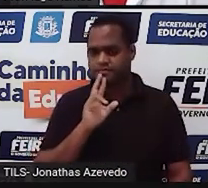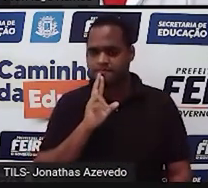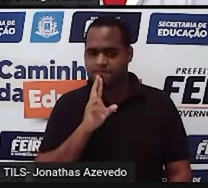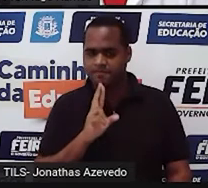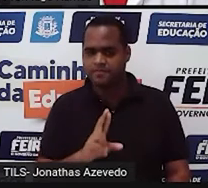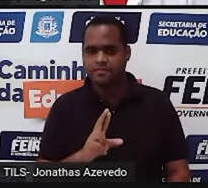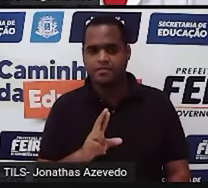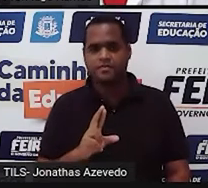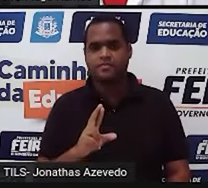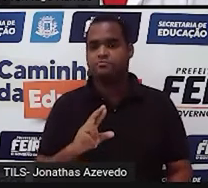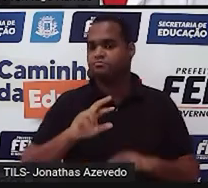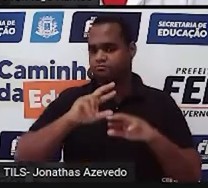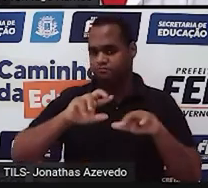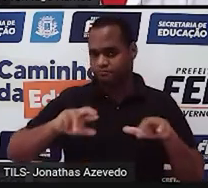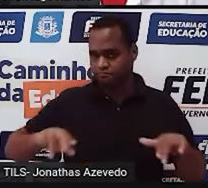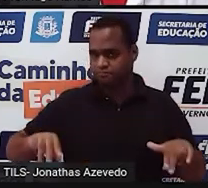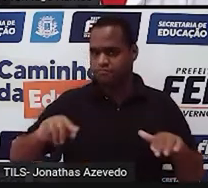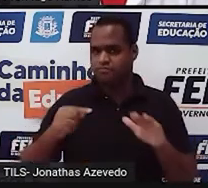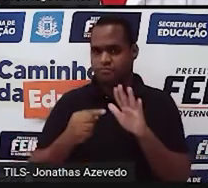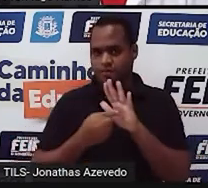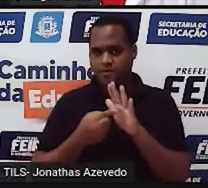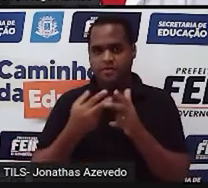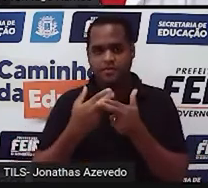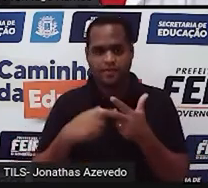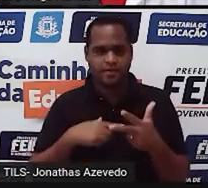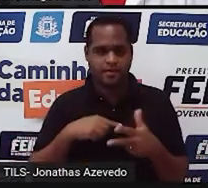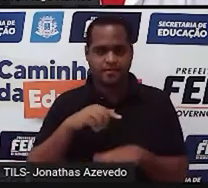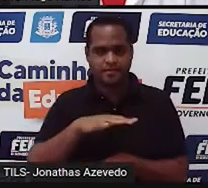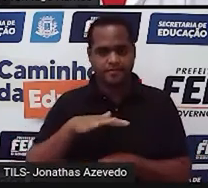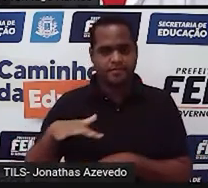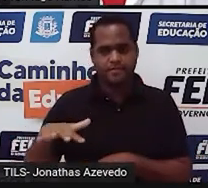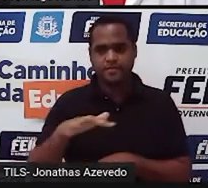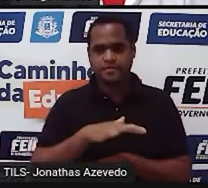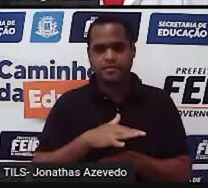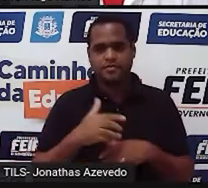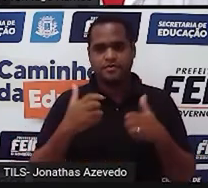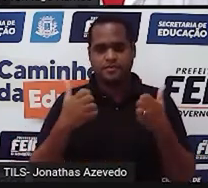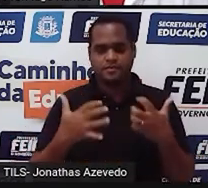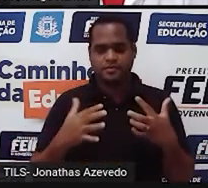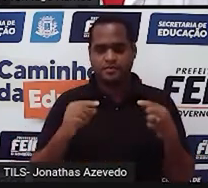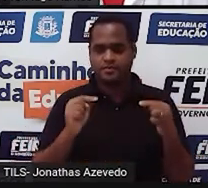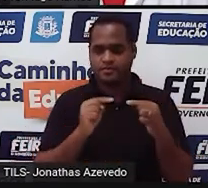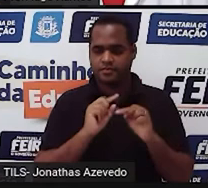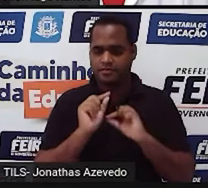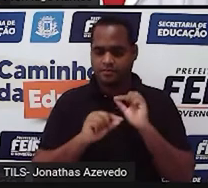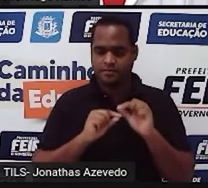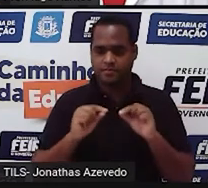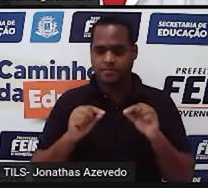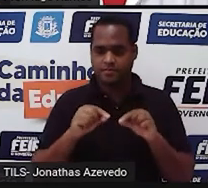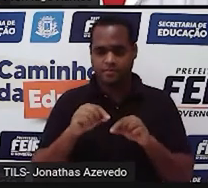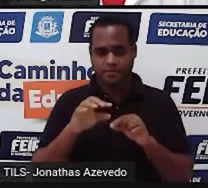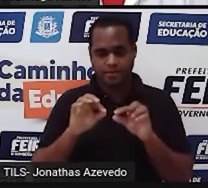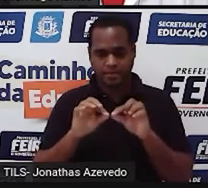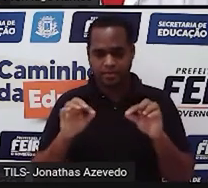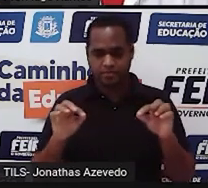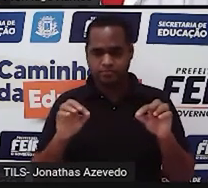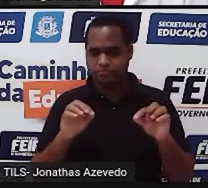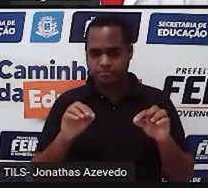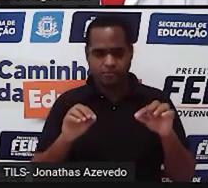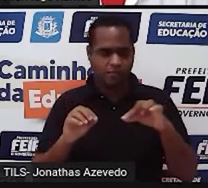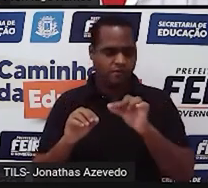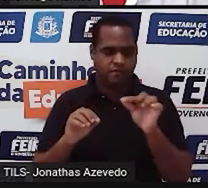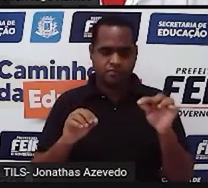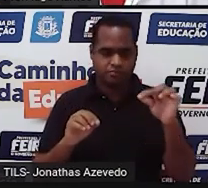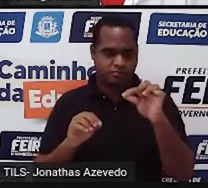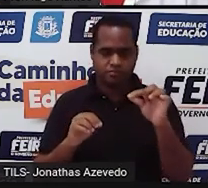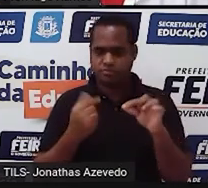o infinitos pontos de um plano sobre a mesma linha sem curvas